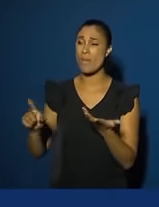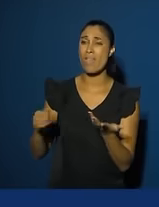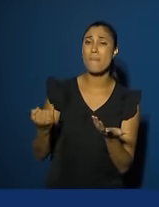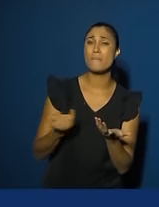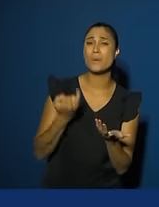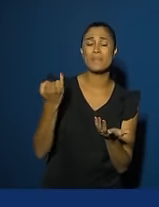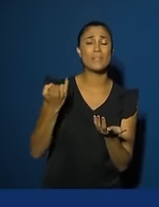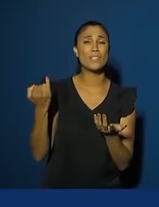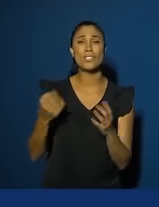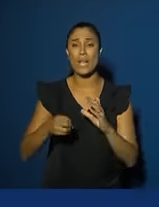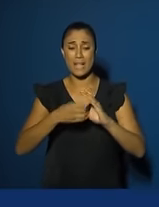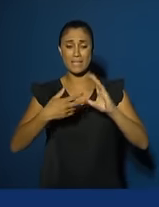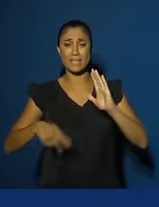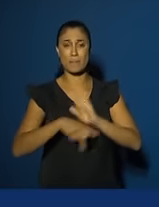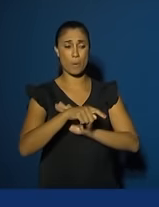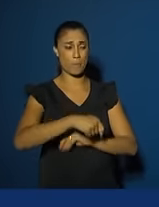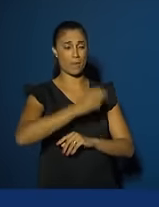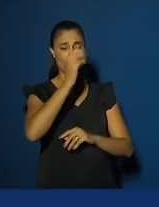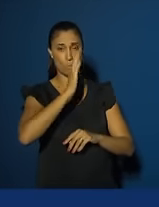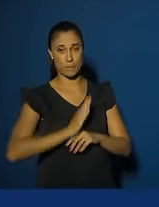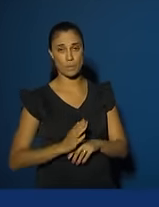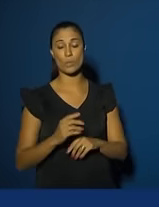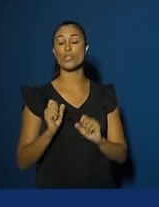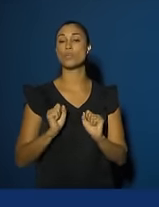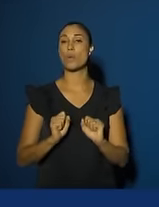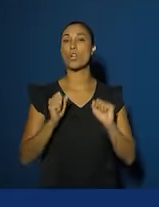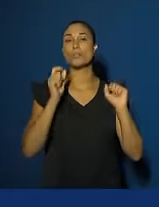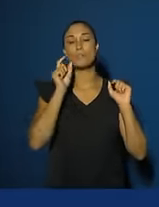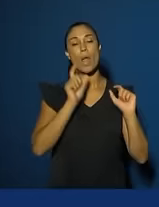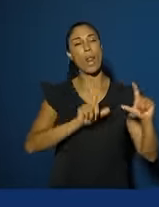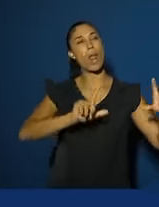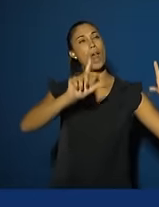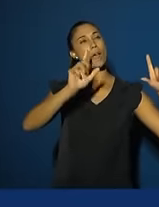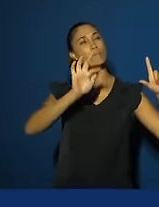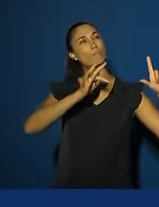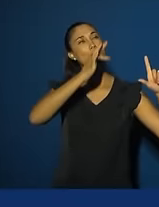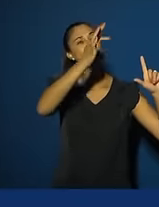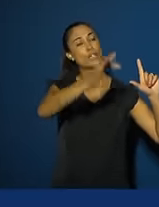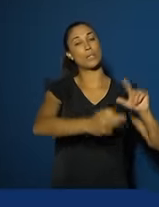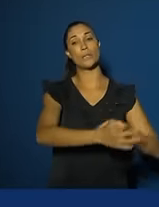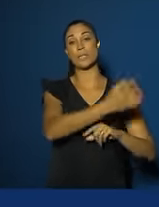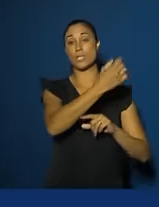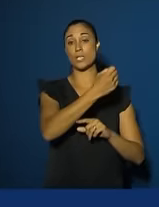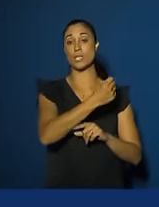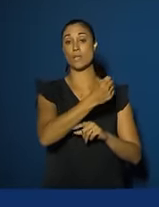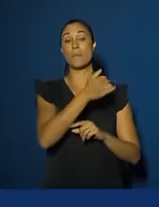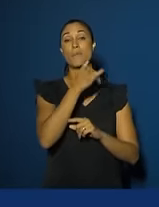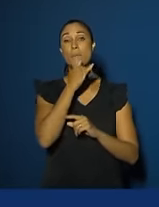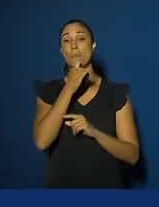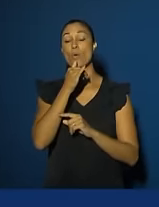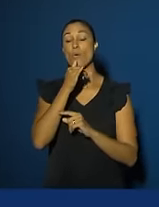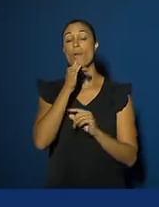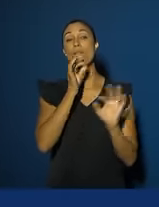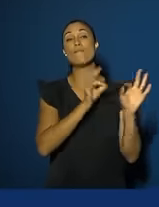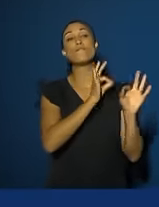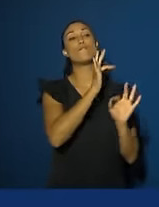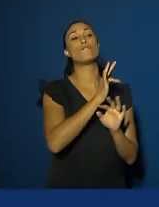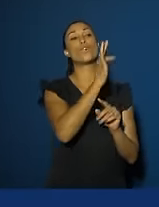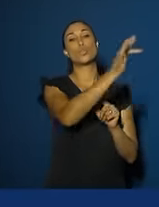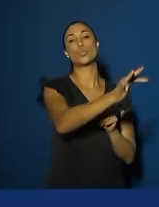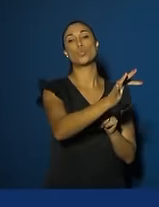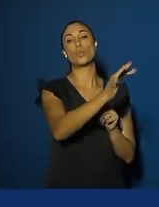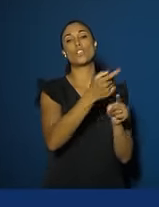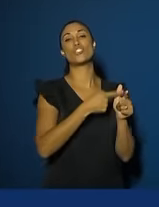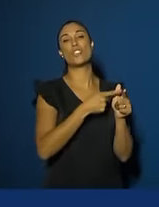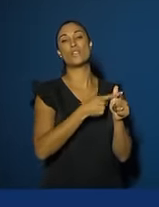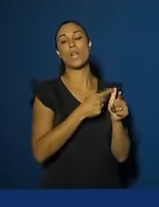país com as características do Brasil nós podemos projetar uma dívida de 180 do PIB quando os americanos projetam nós podemos